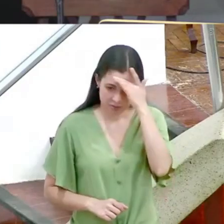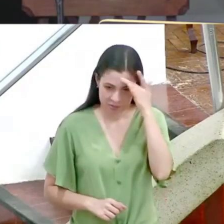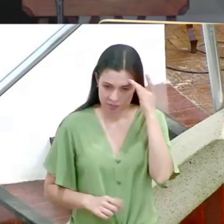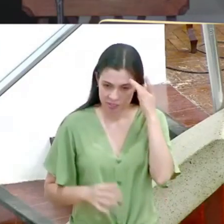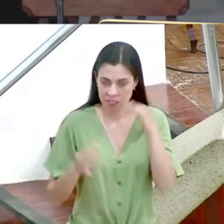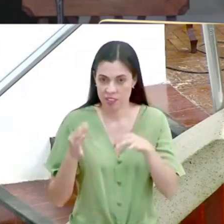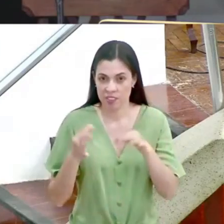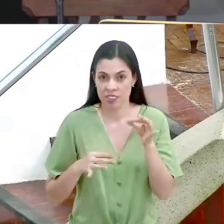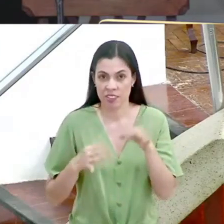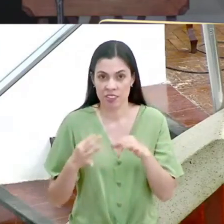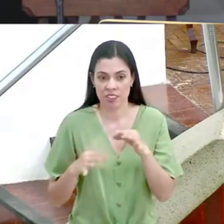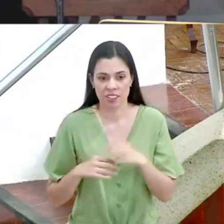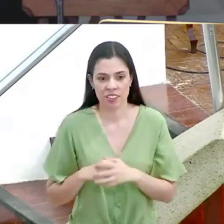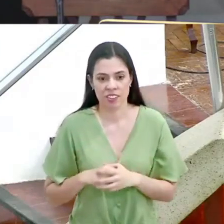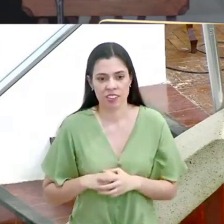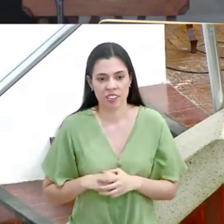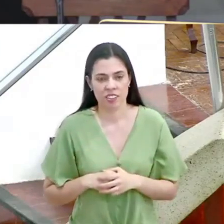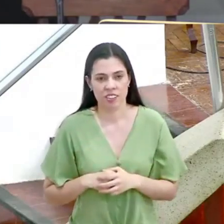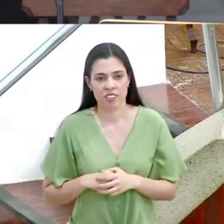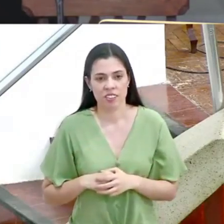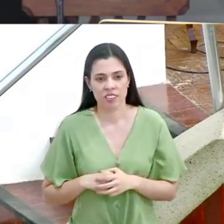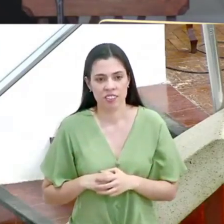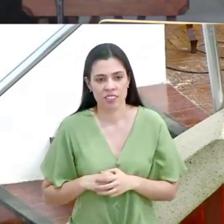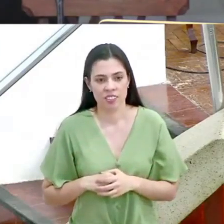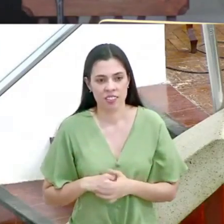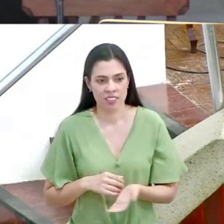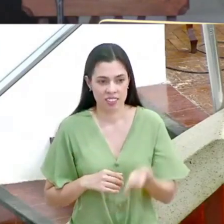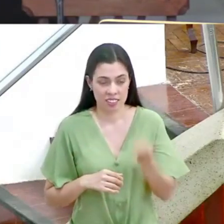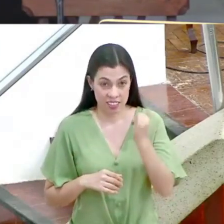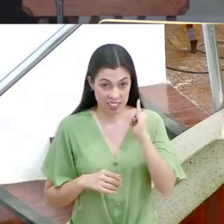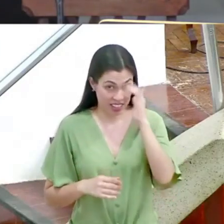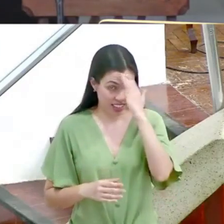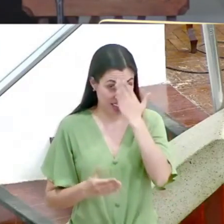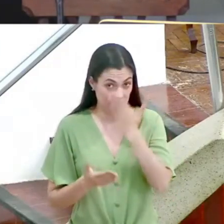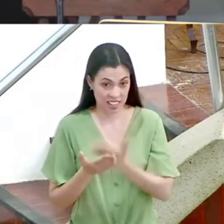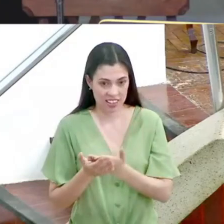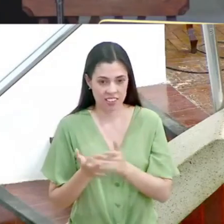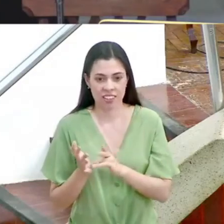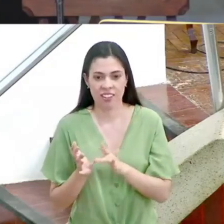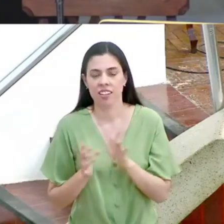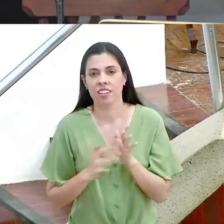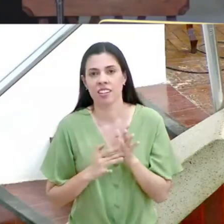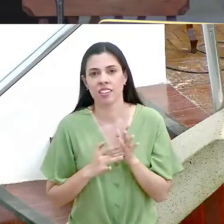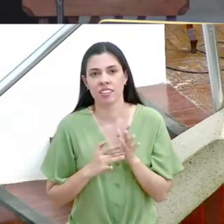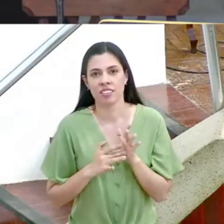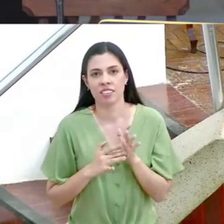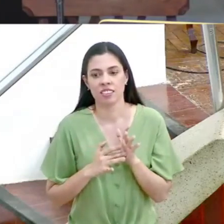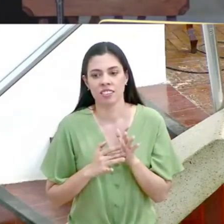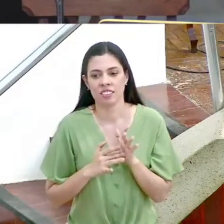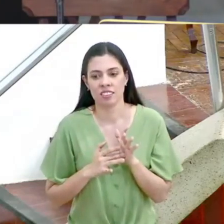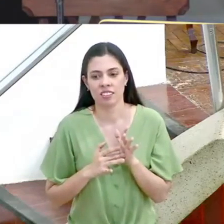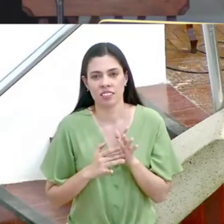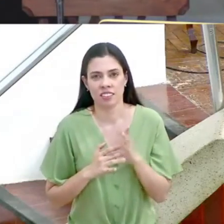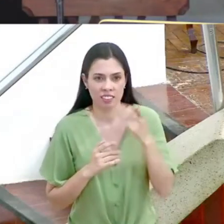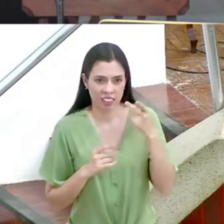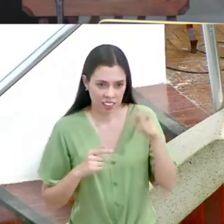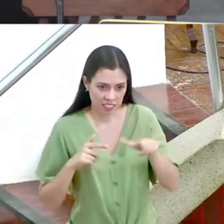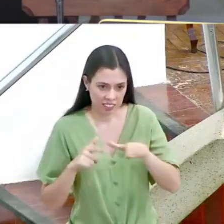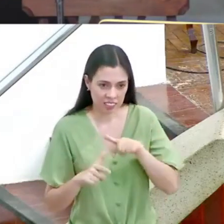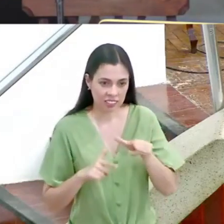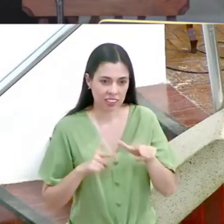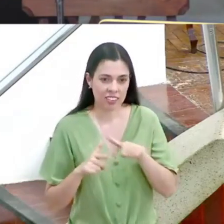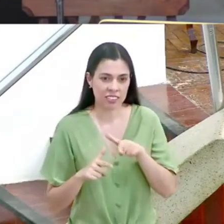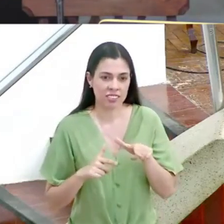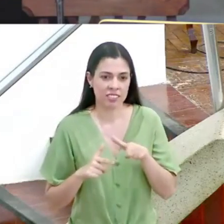quando cremos ou a palavra de Deus quando cremos em Cristo em Sua obra isso nos